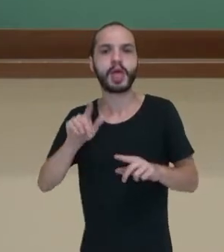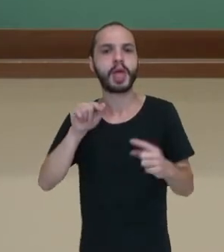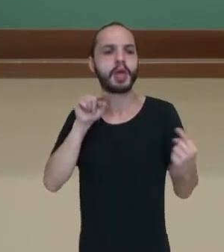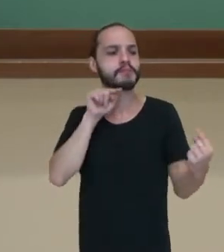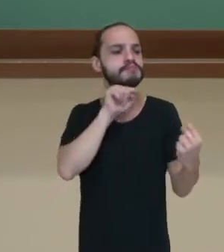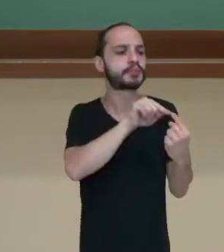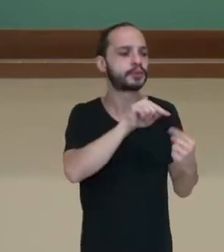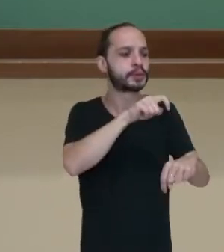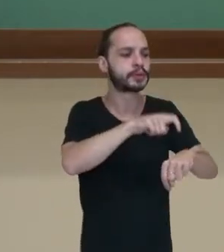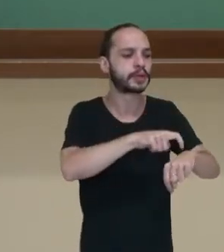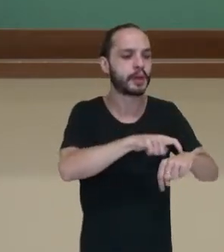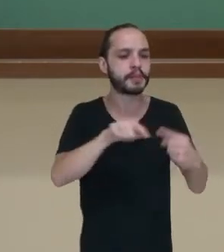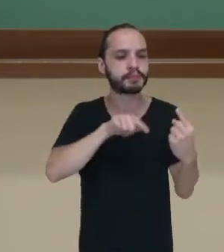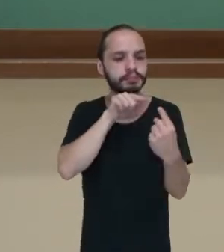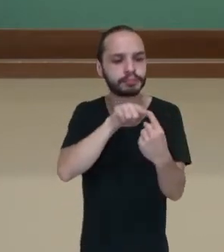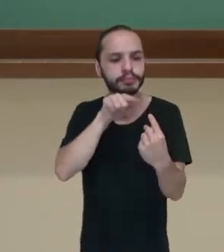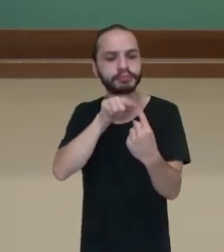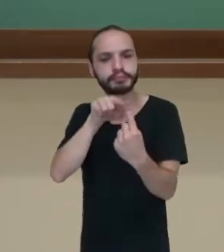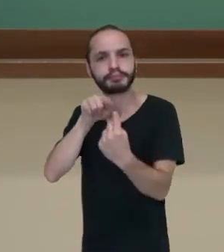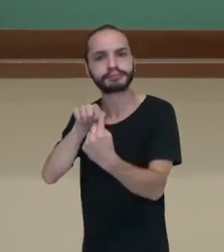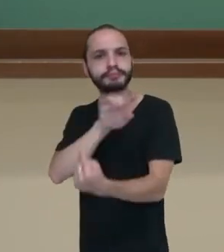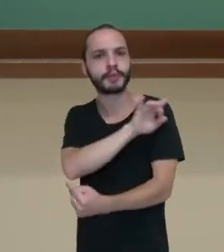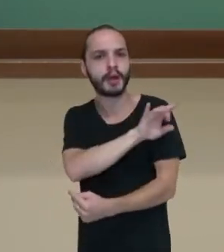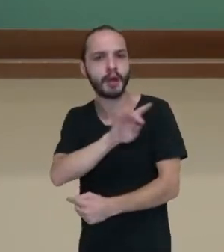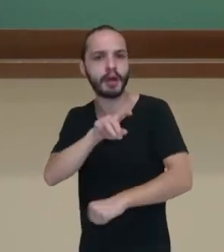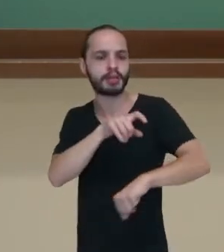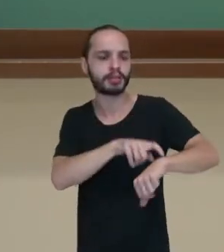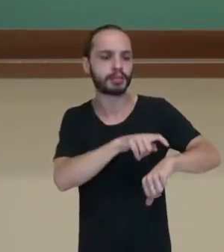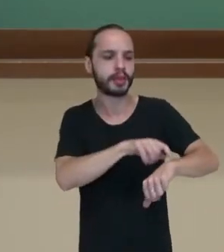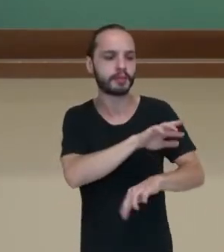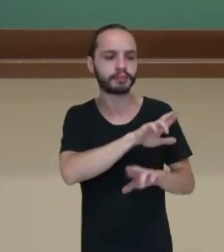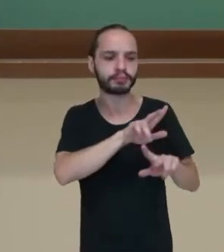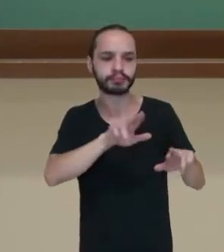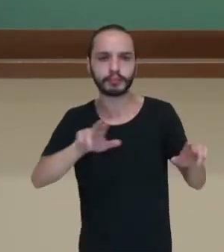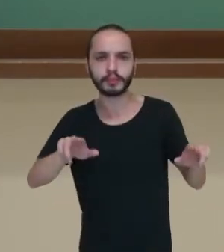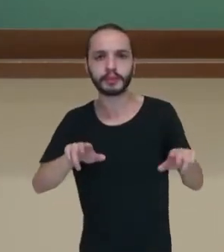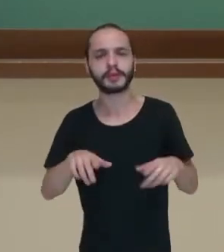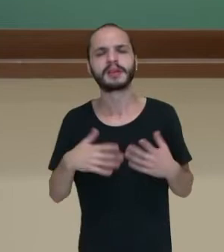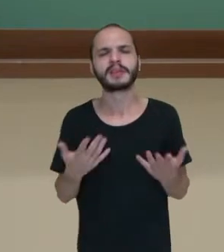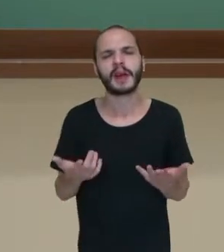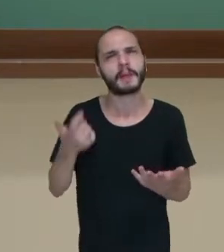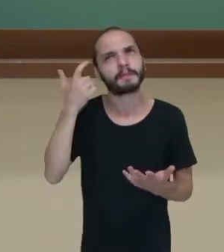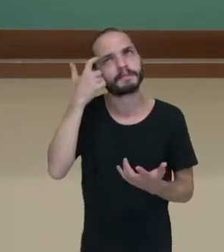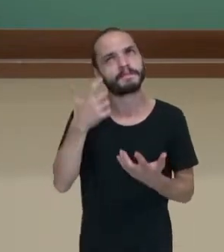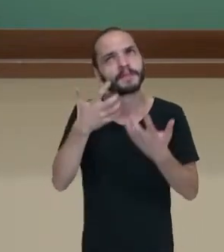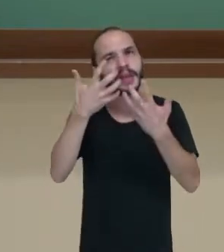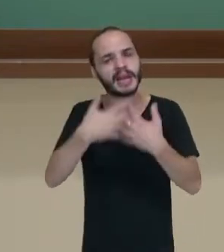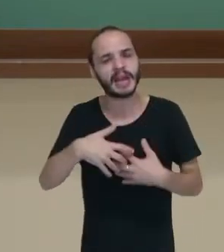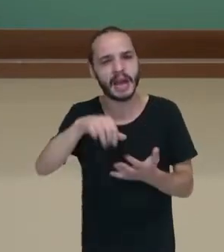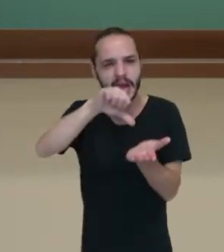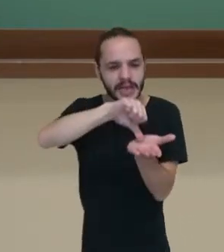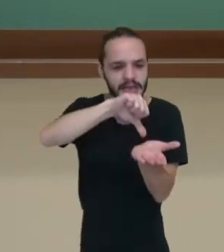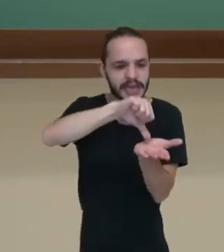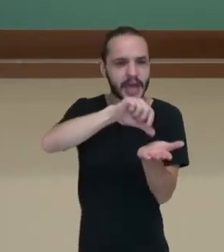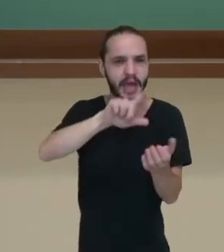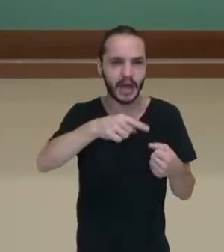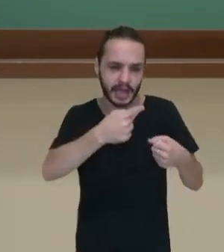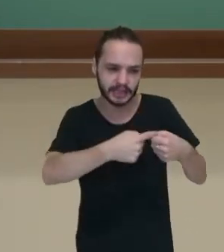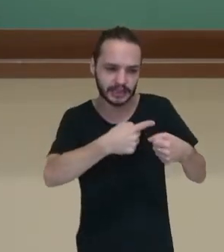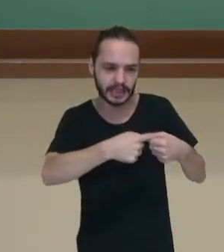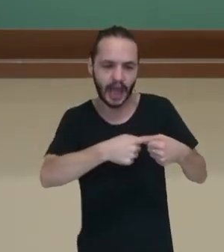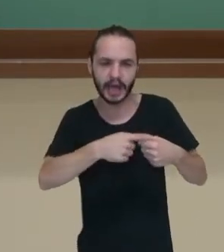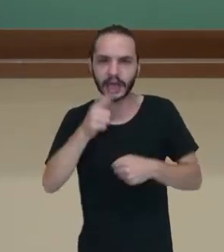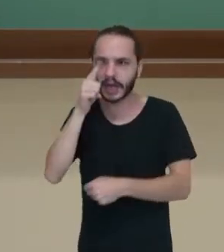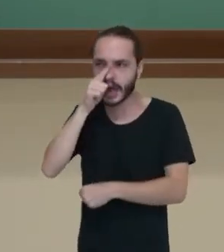da Grécia naquela época. E vocês vão perceber também que, e Atenas? Era uma cidade, Grécia era um